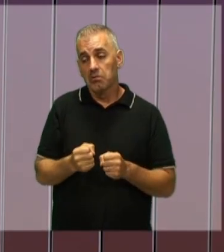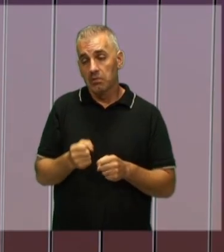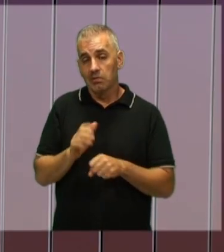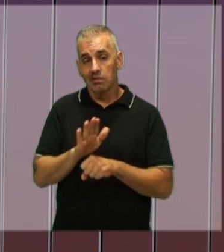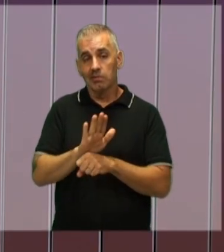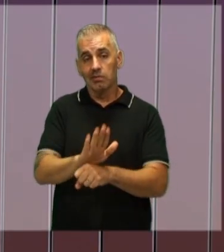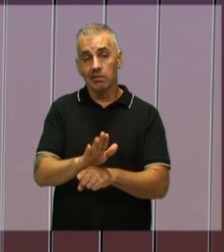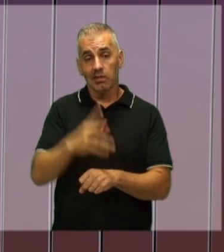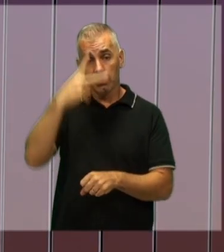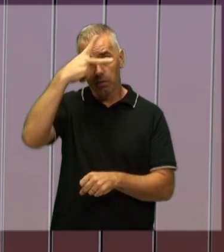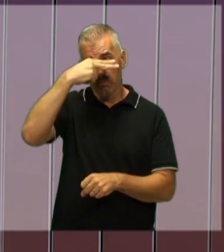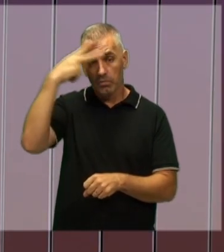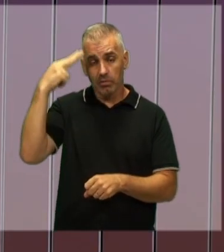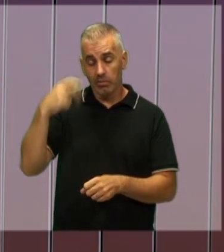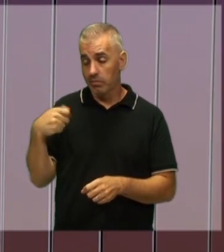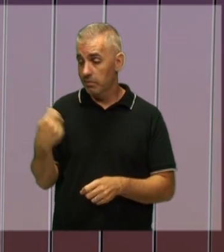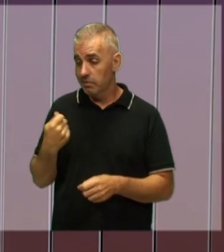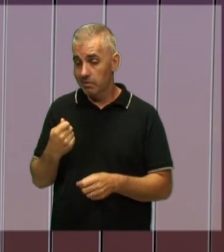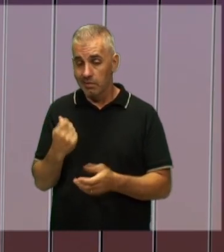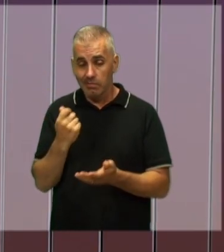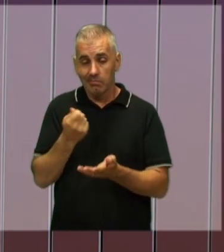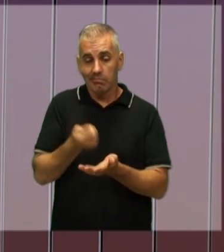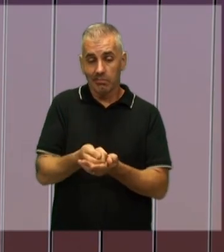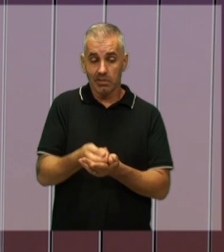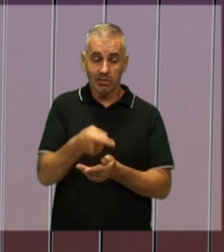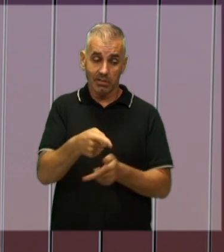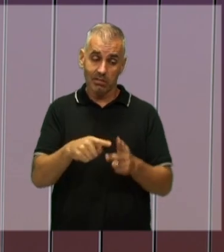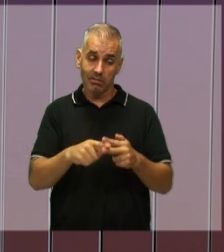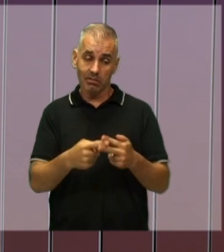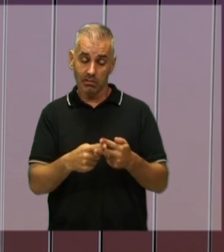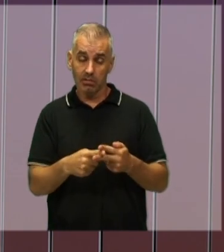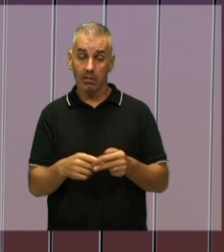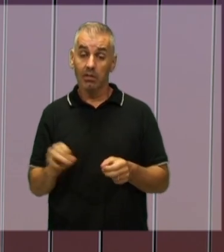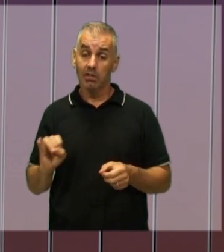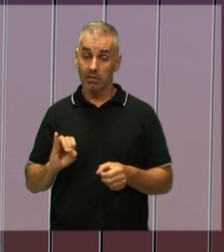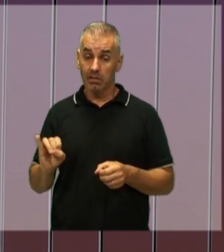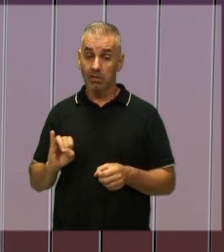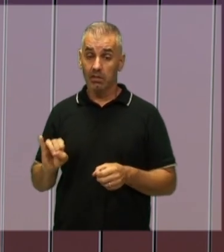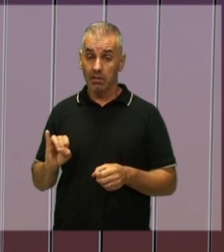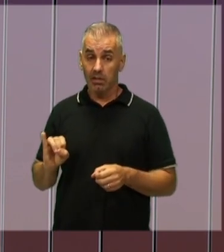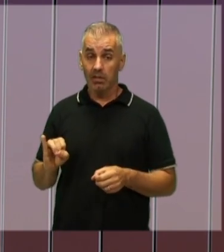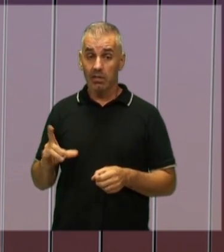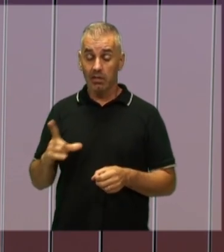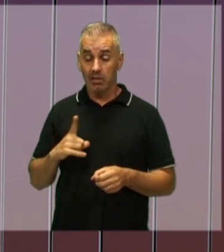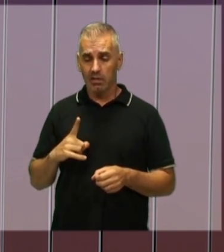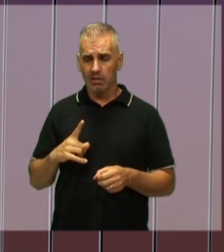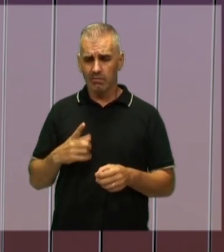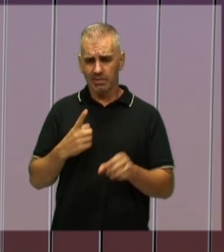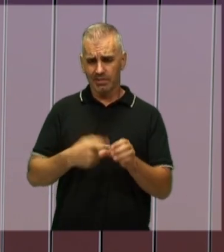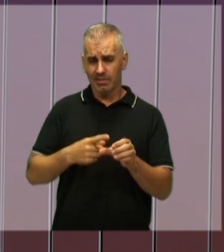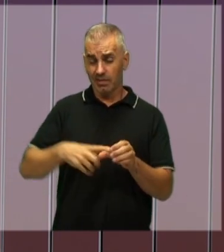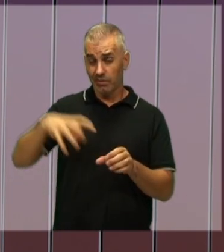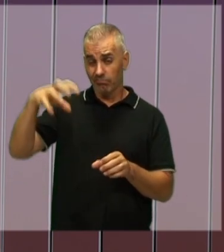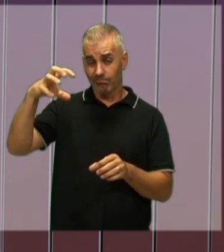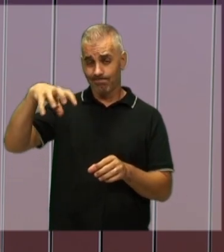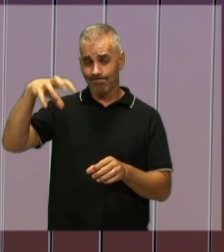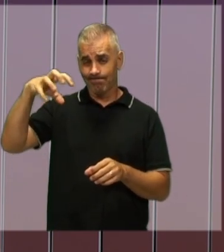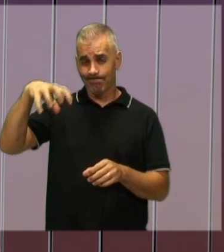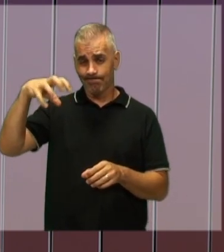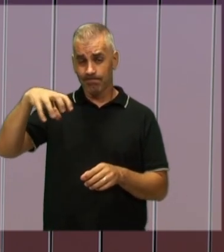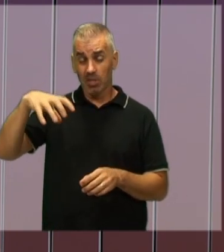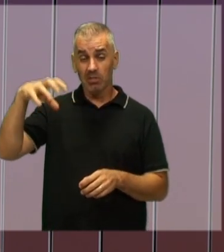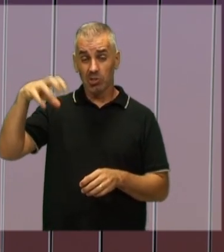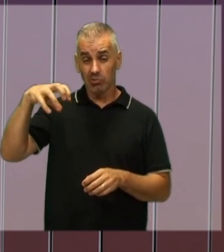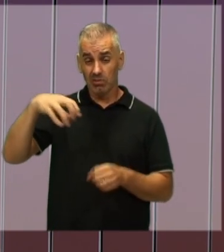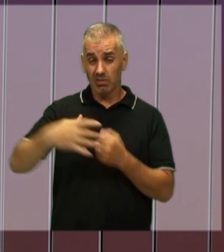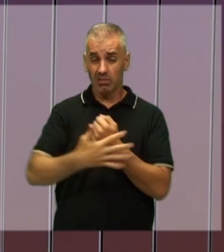dinheiro com essa manutenção. Itajaí, até nós estávamos comentando aqui, Itajaí é uma cidade muito chuvosa. E para quem não sabe, a chuva